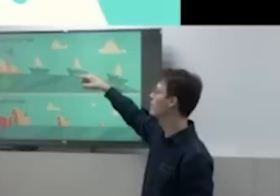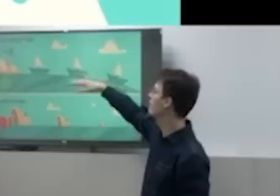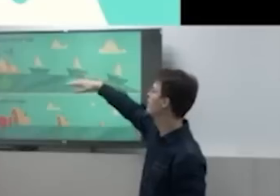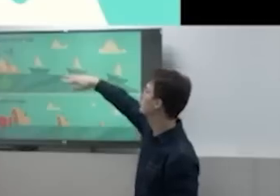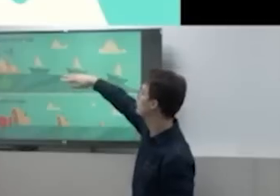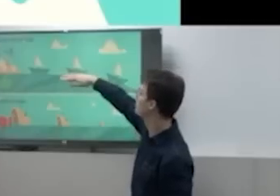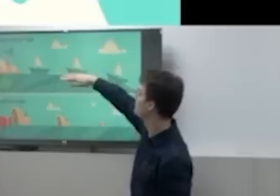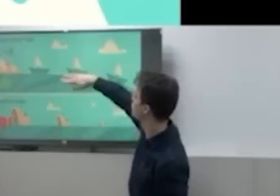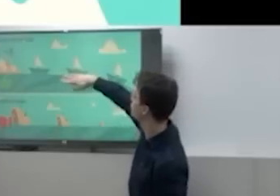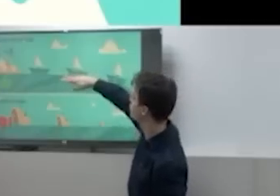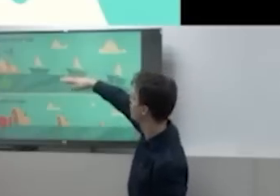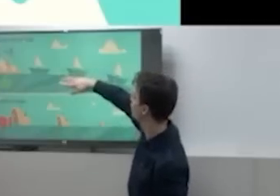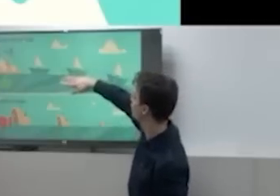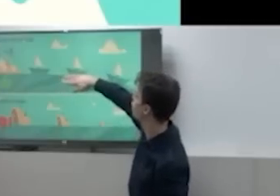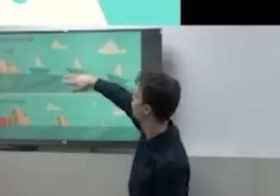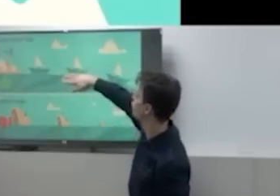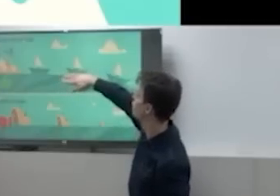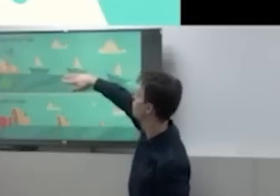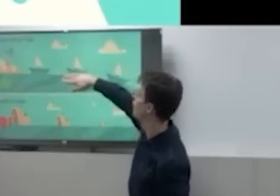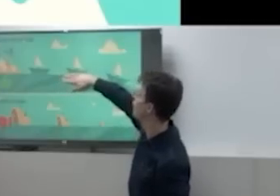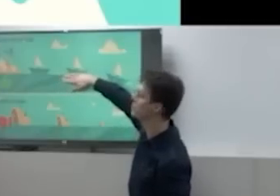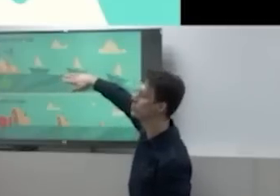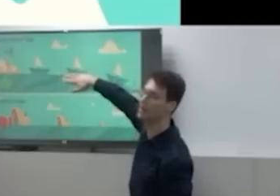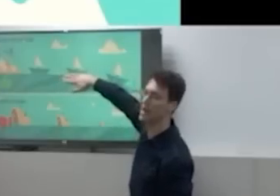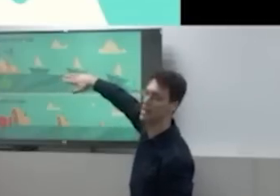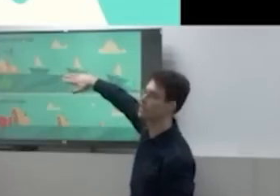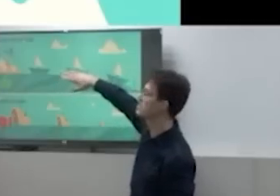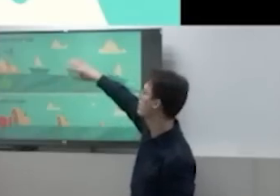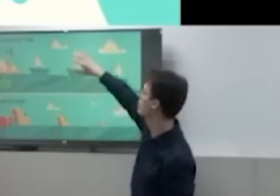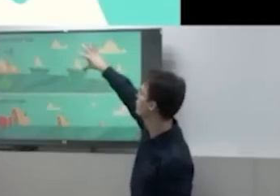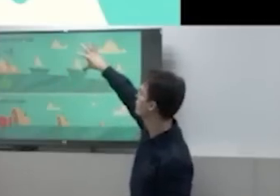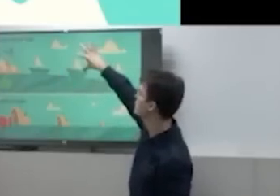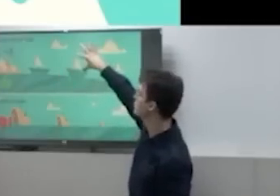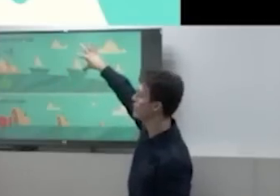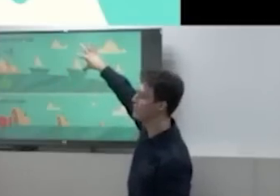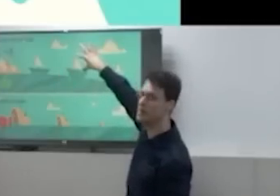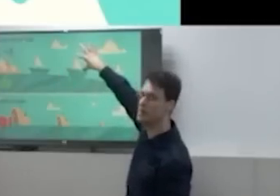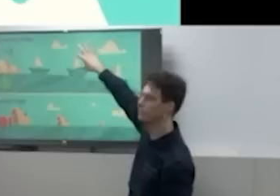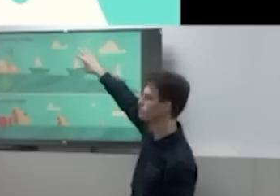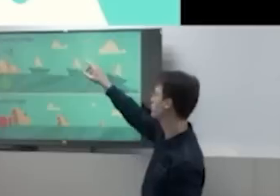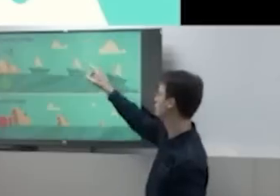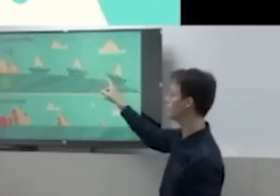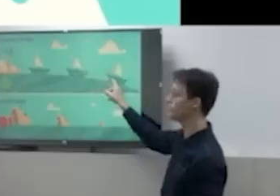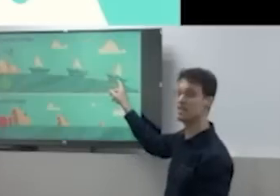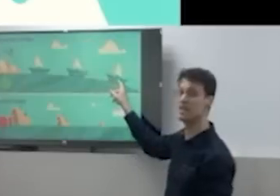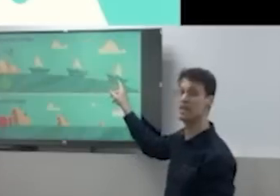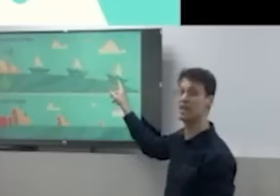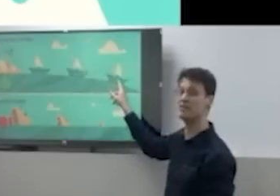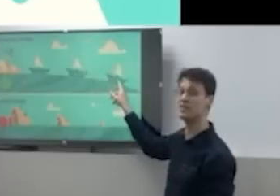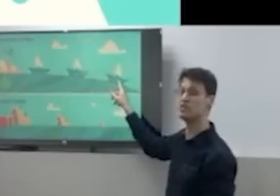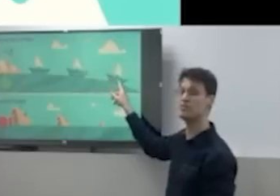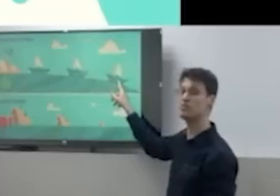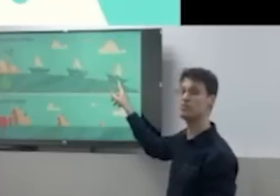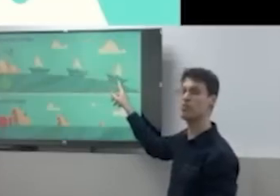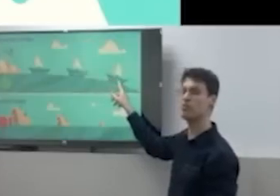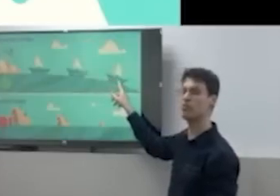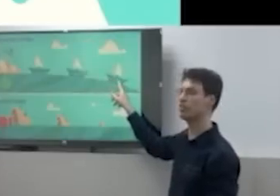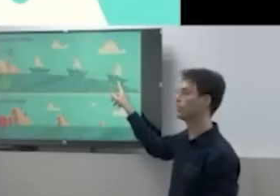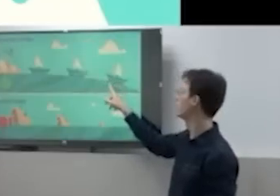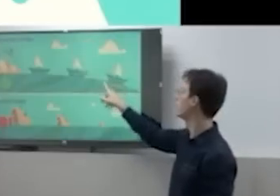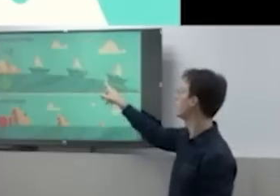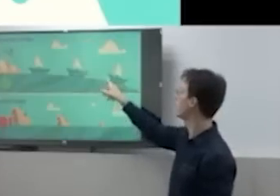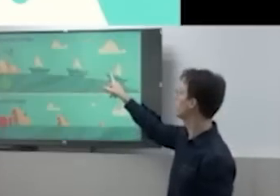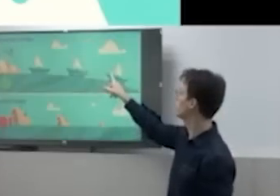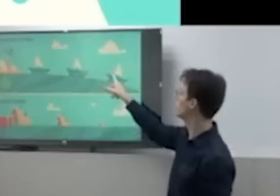não percebe. Então a gente percebe que só está pegando agora uma parte do casco desse navio e a vela branca. Ele afastou mais